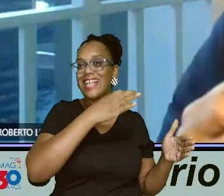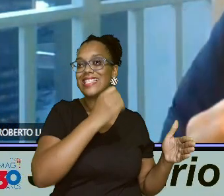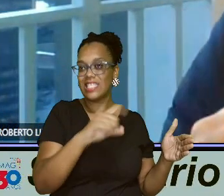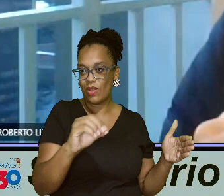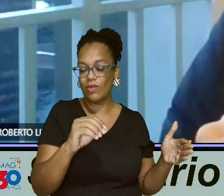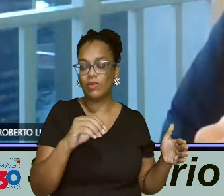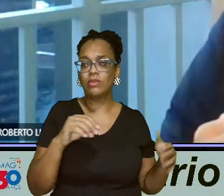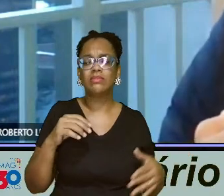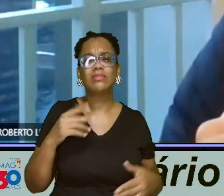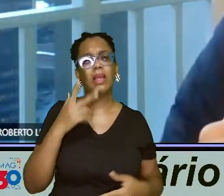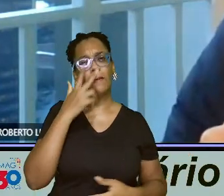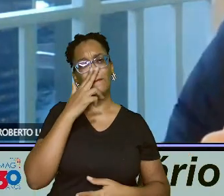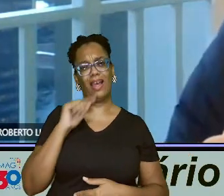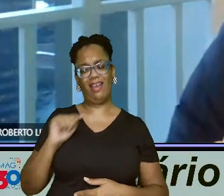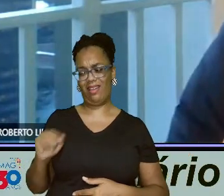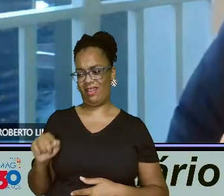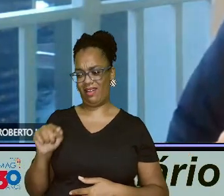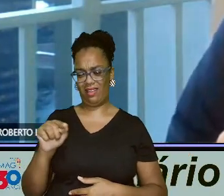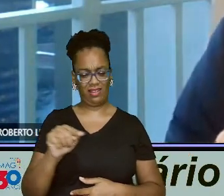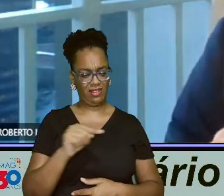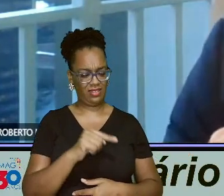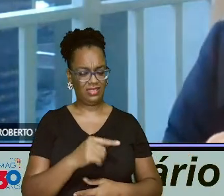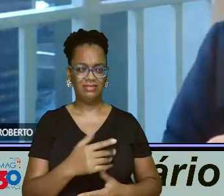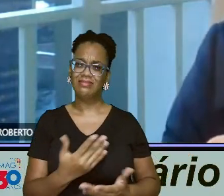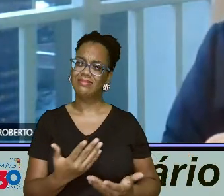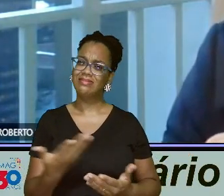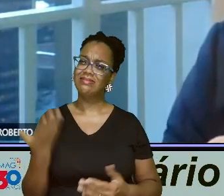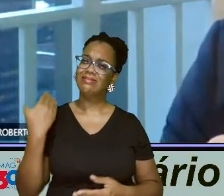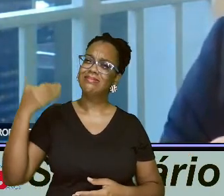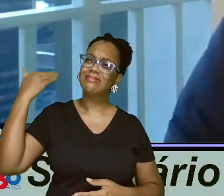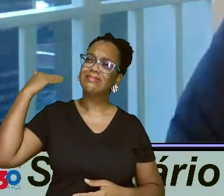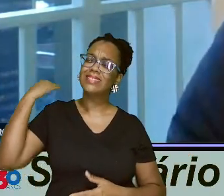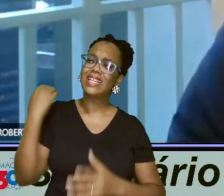parece que desde que foi criada